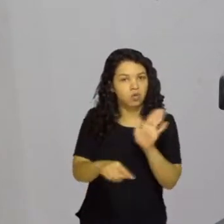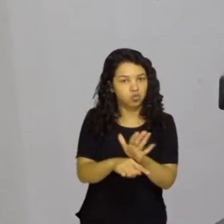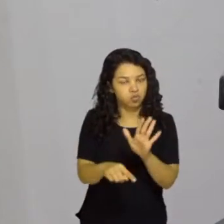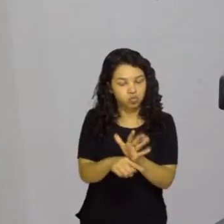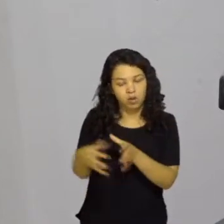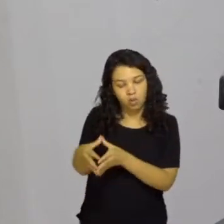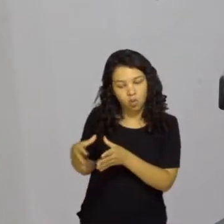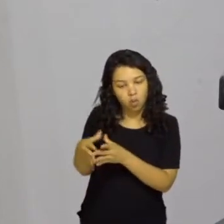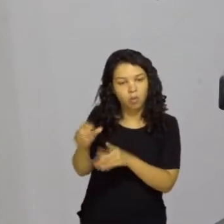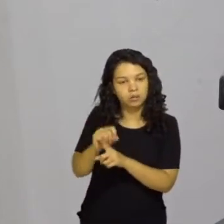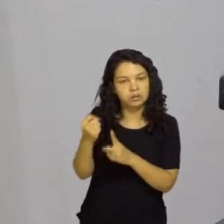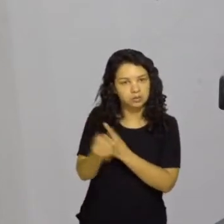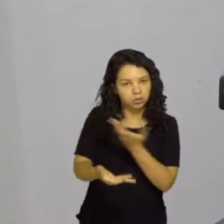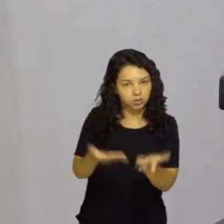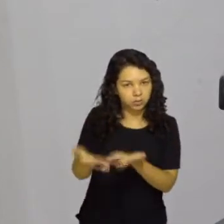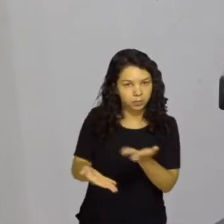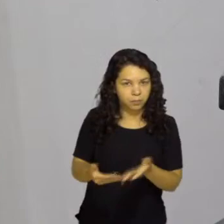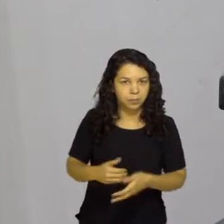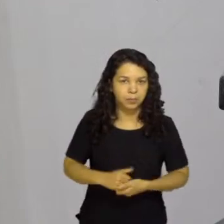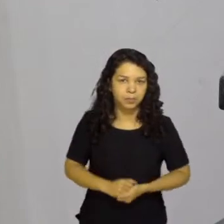assistência social.